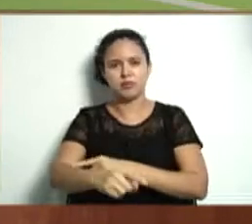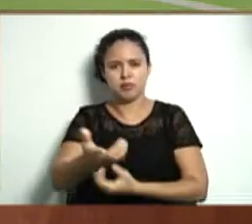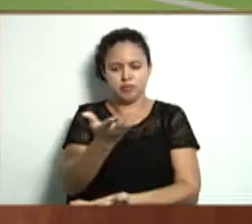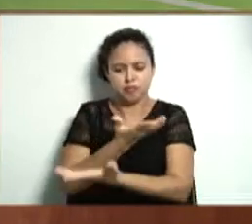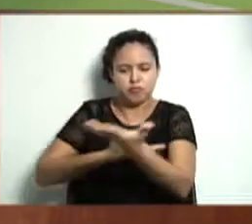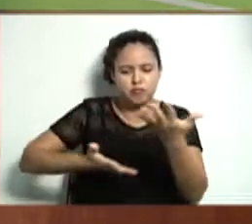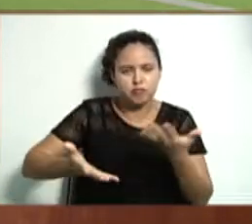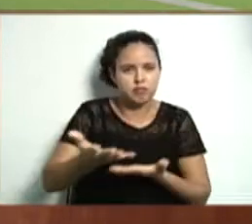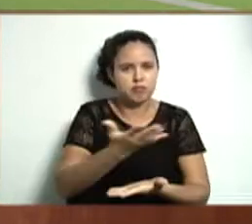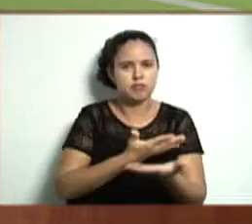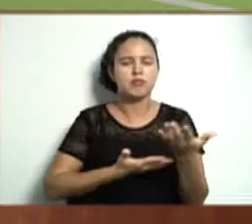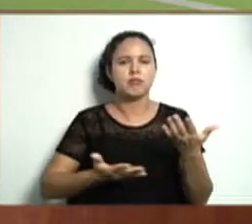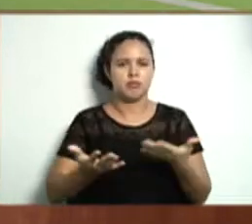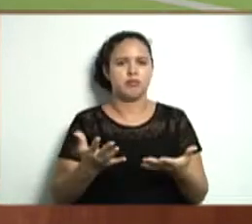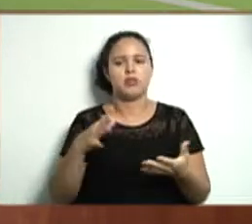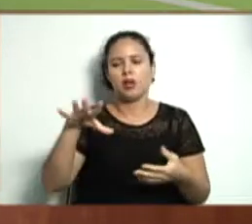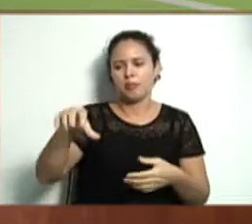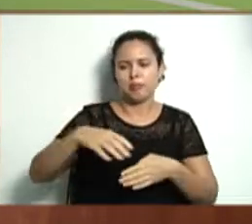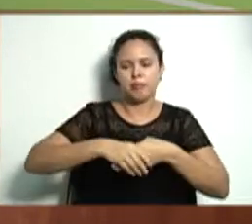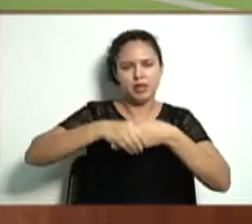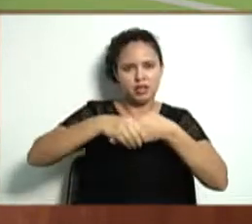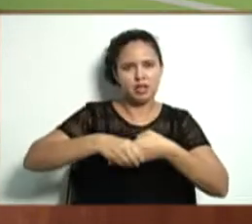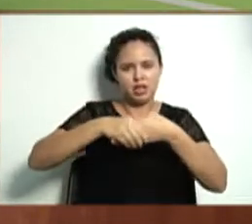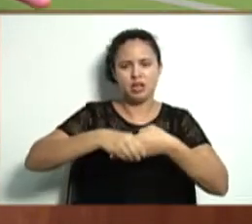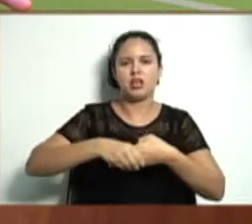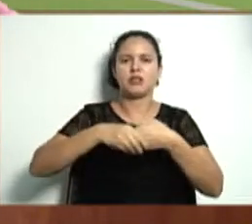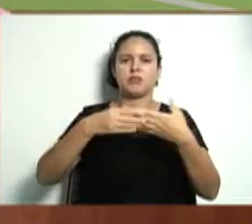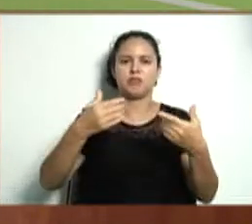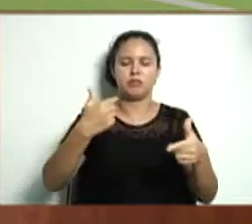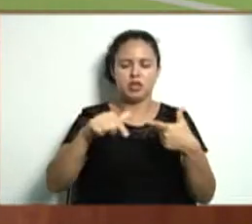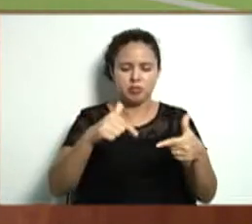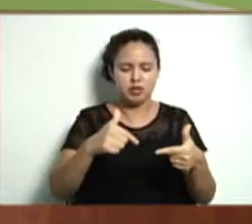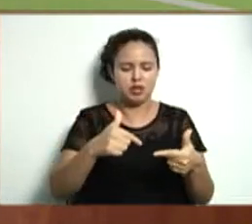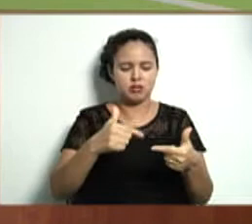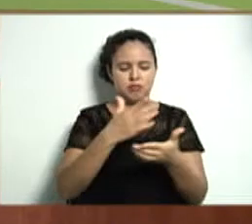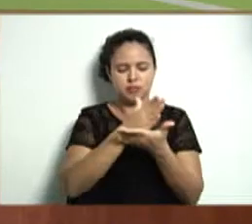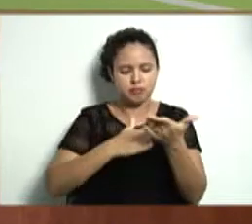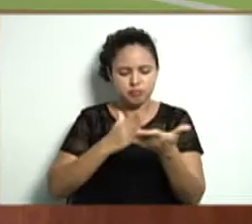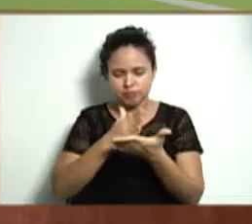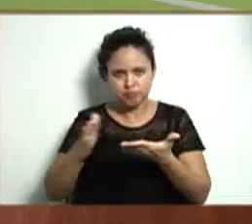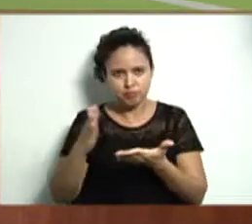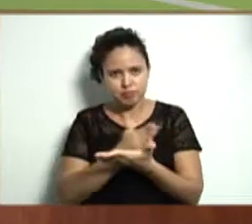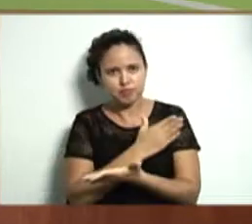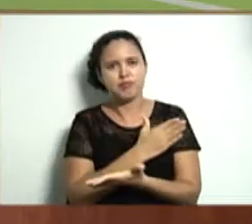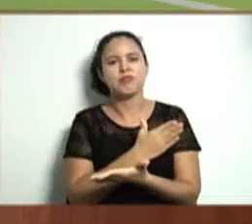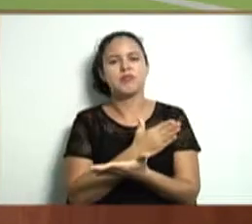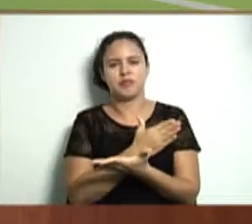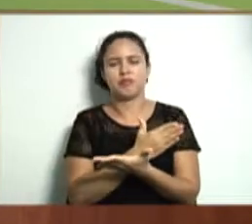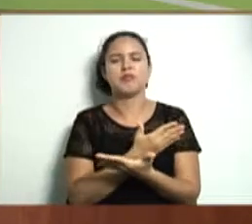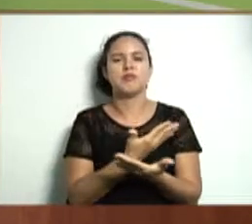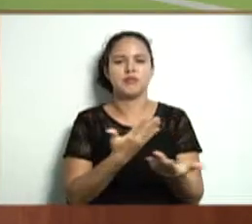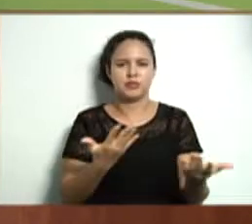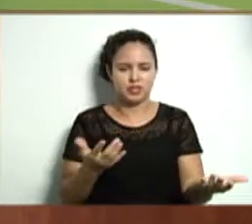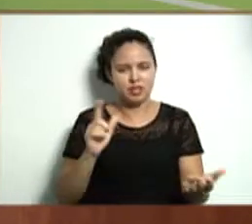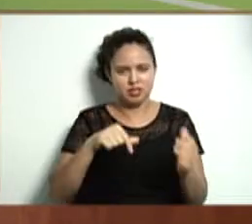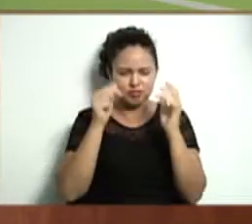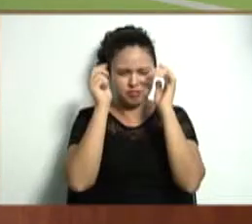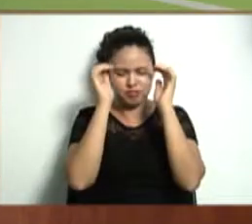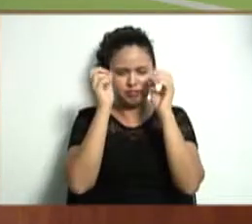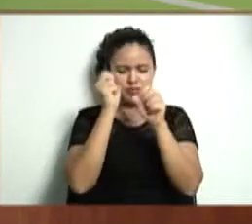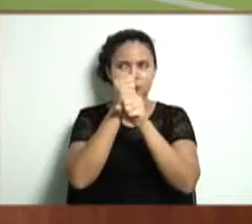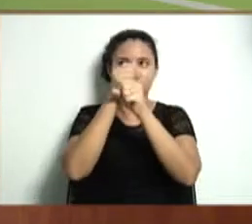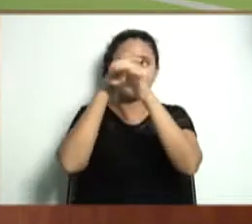as outras pessoas, pegar na mão, dividir tarefa mesmo. Então, a nível de imaginação,